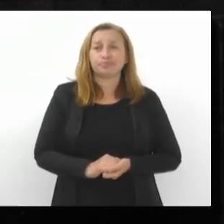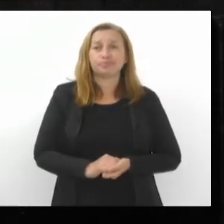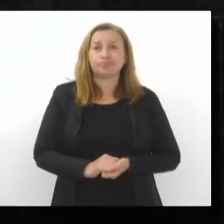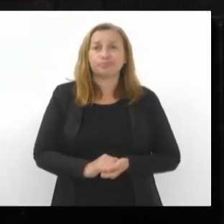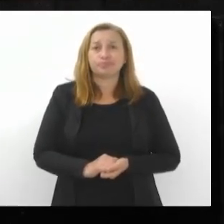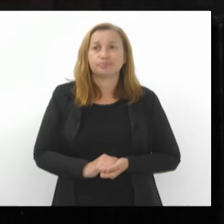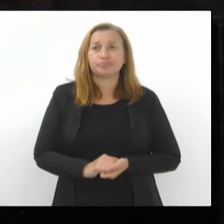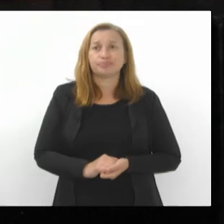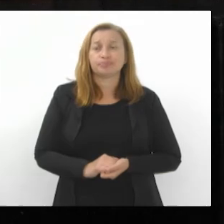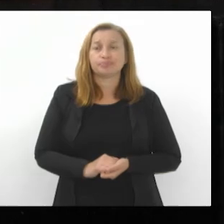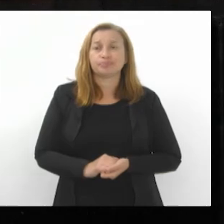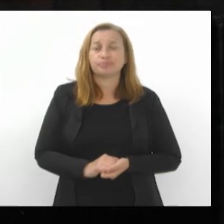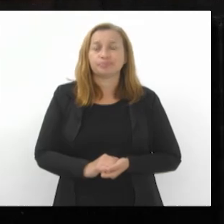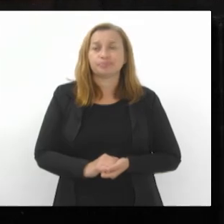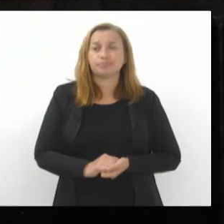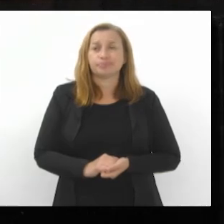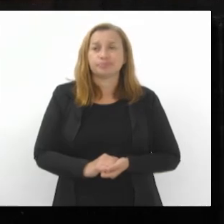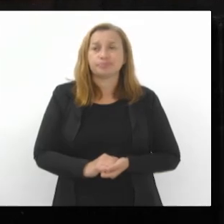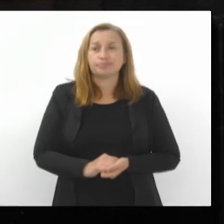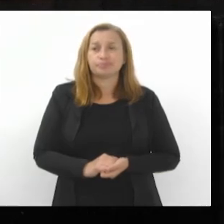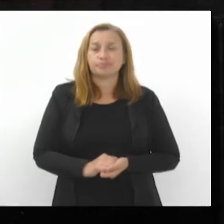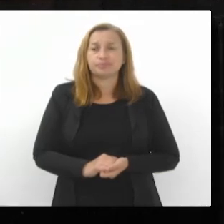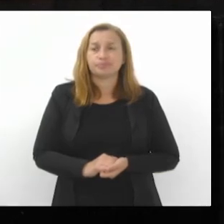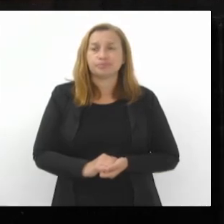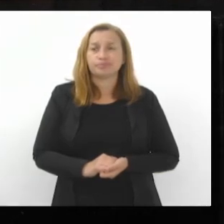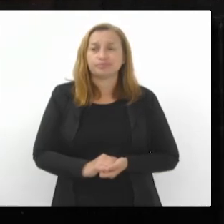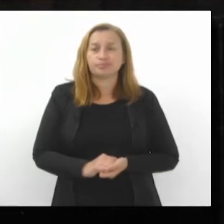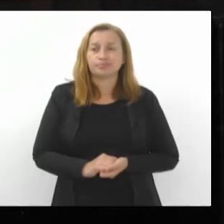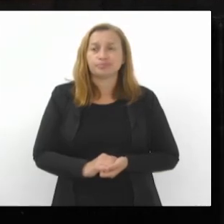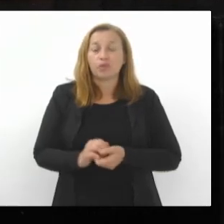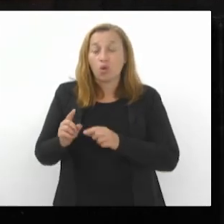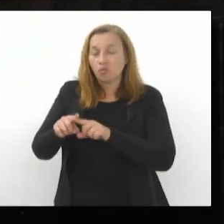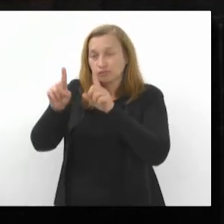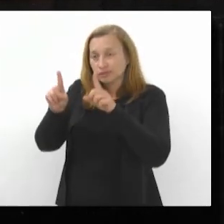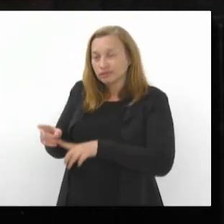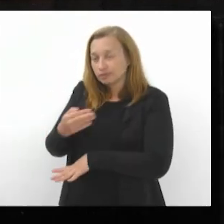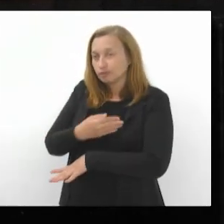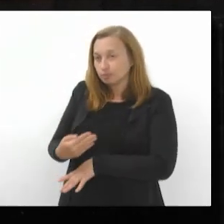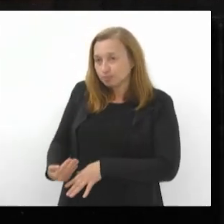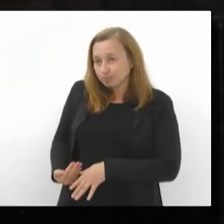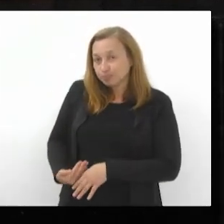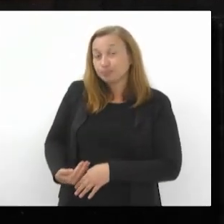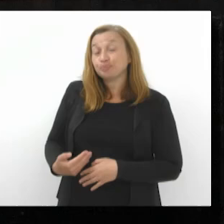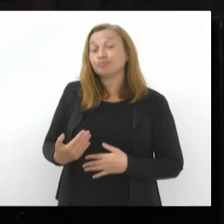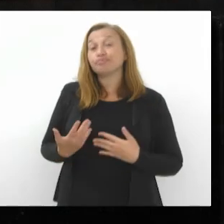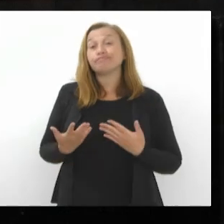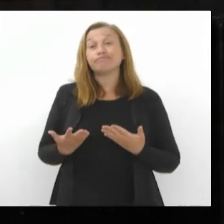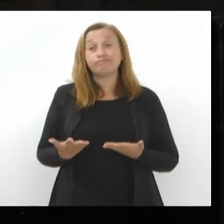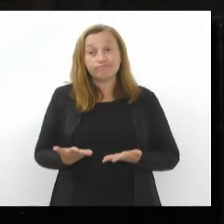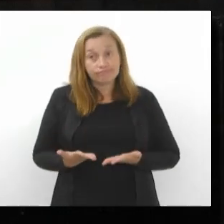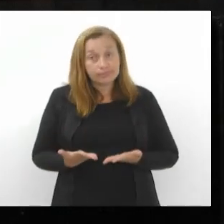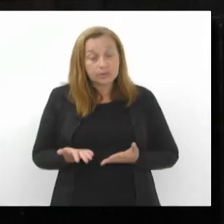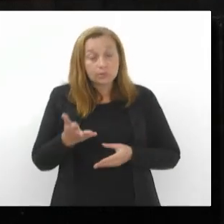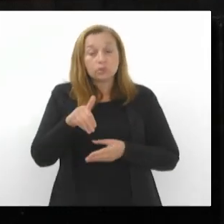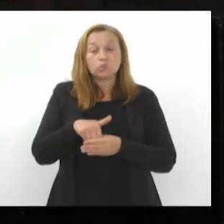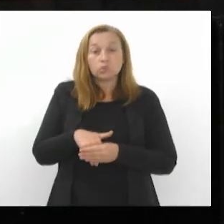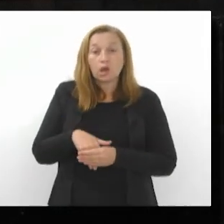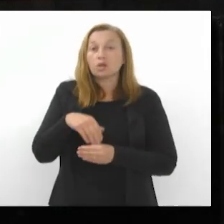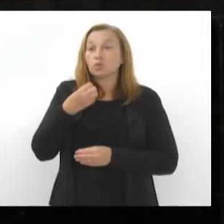menos encargos nos ombros do funcionalismo público. Foi bem